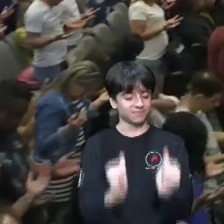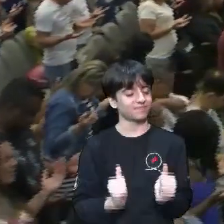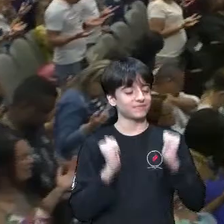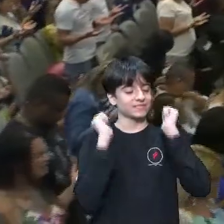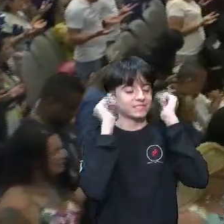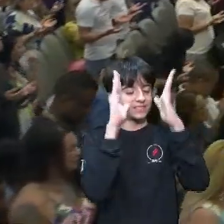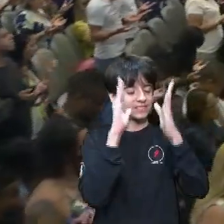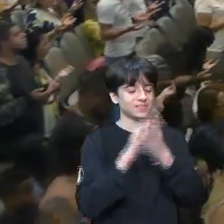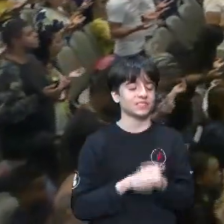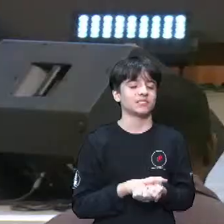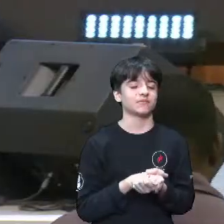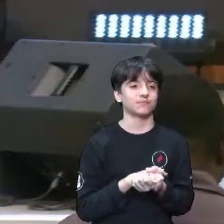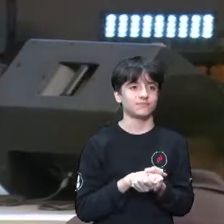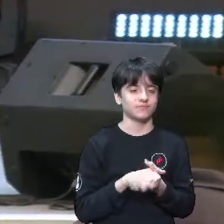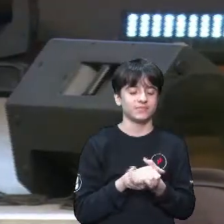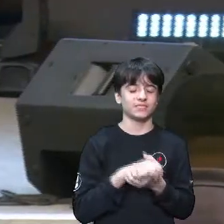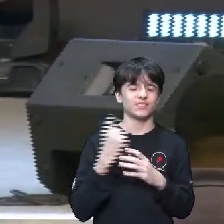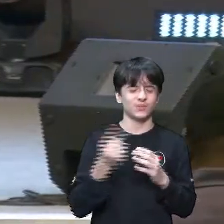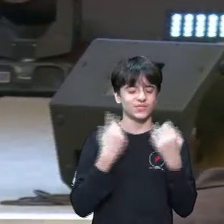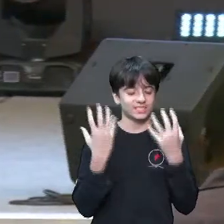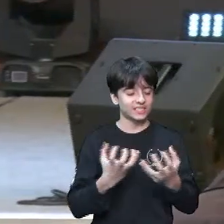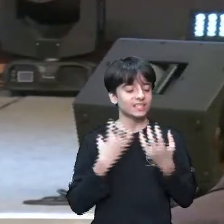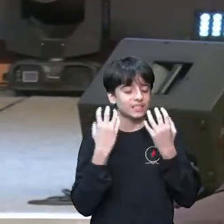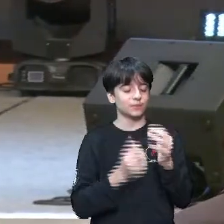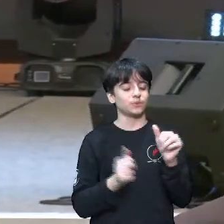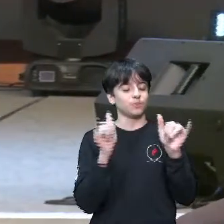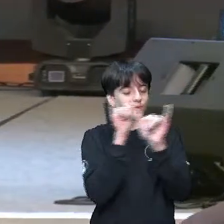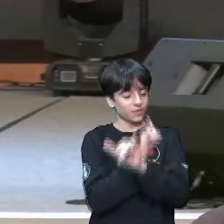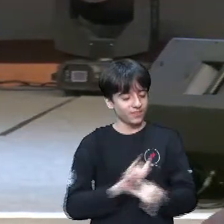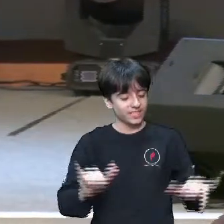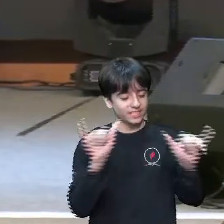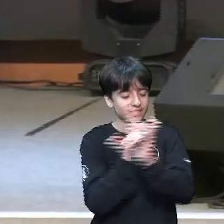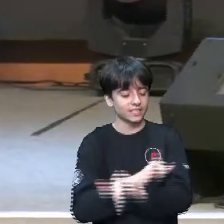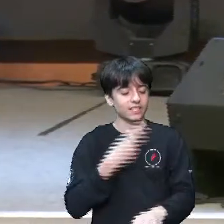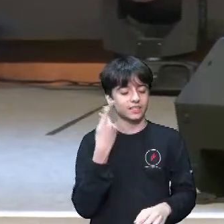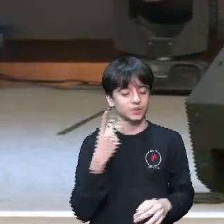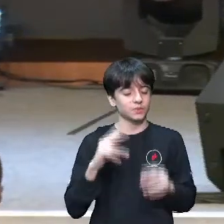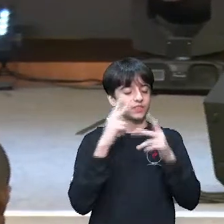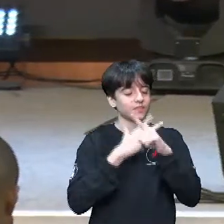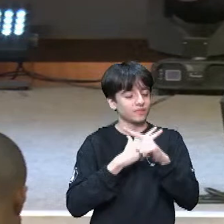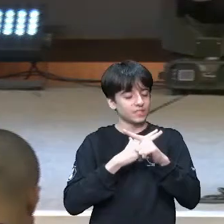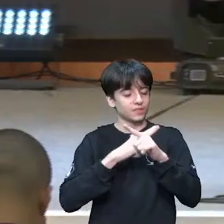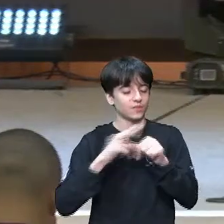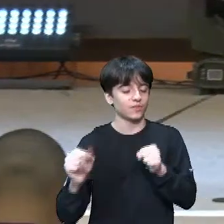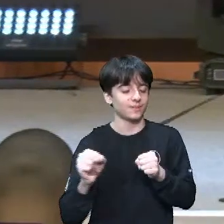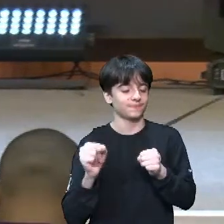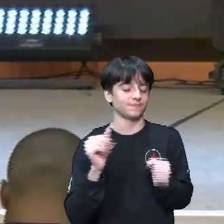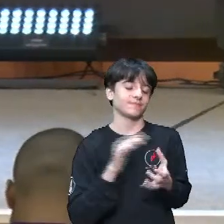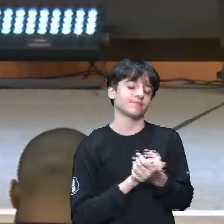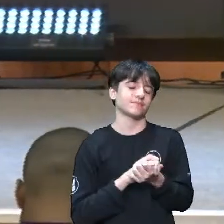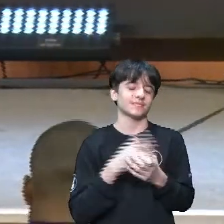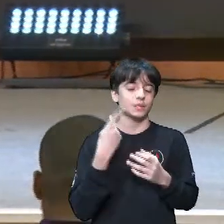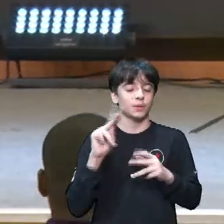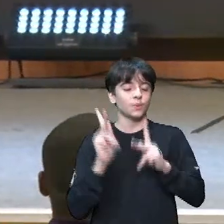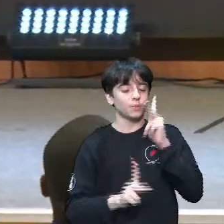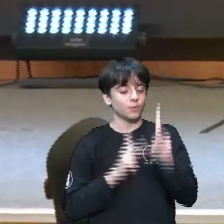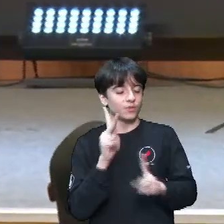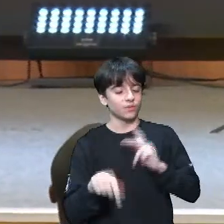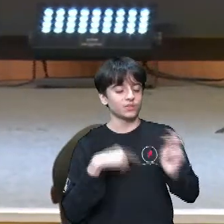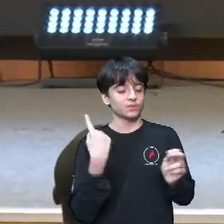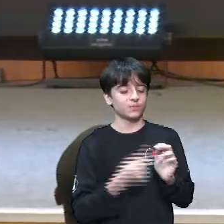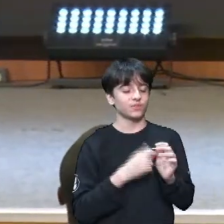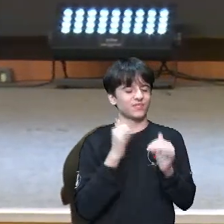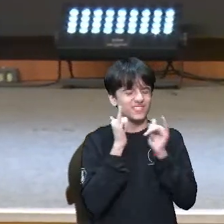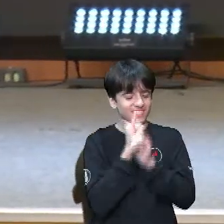na autoridade do Teu nome, nós queremos profetizar a Tua vitória sobre eles, Senhor, sobre o Teu povo. Nós